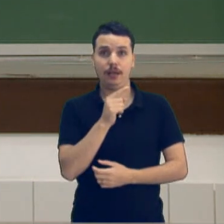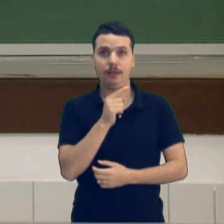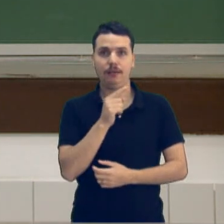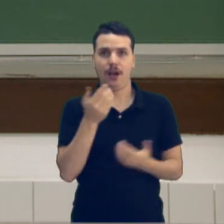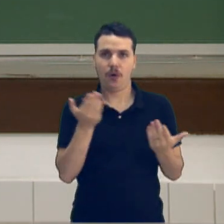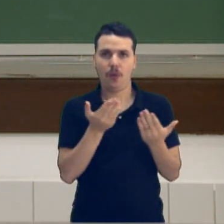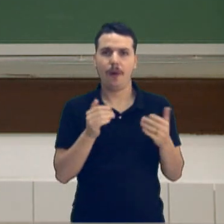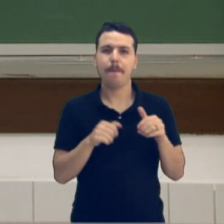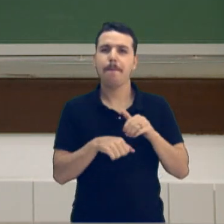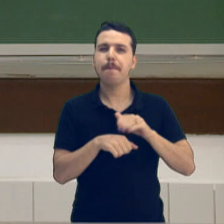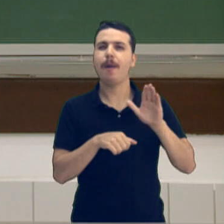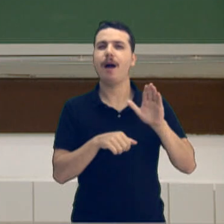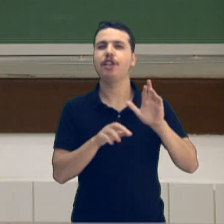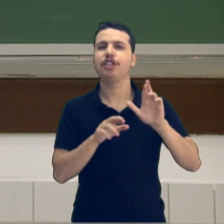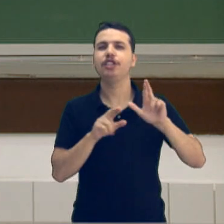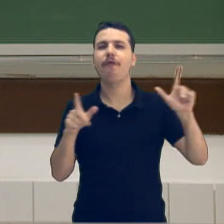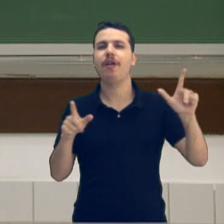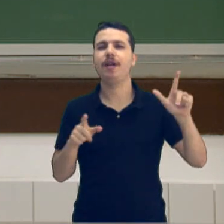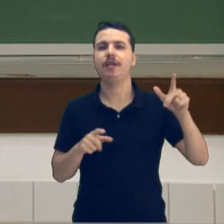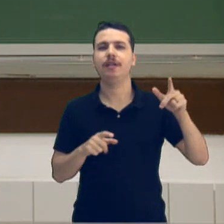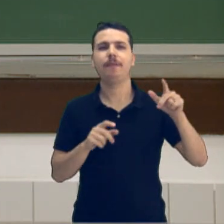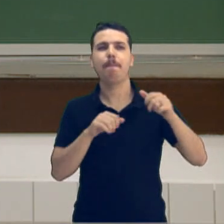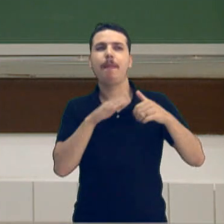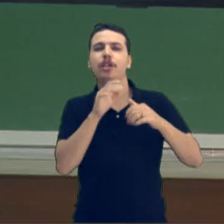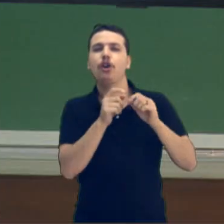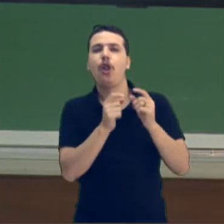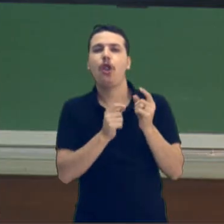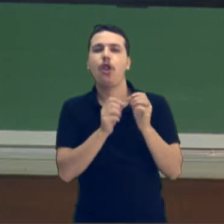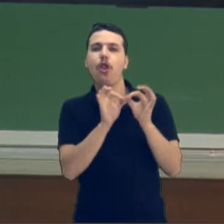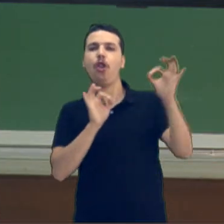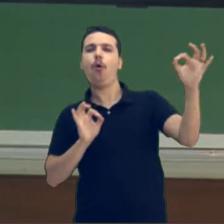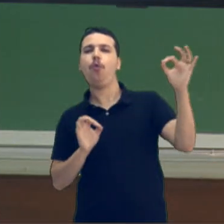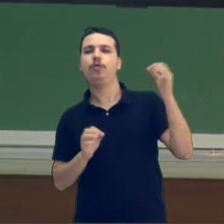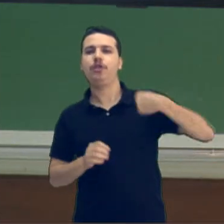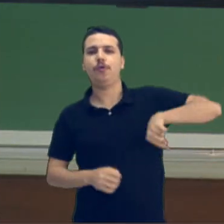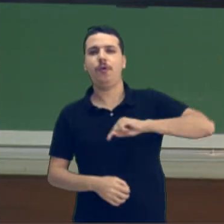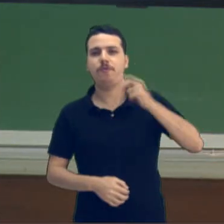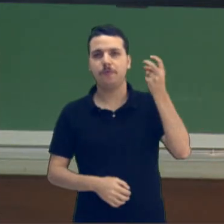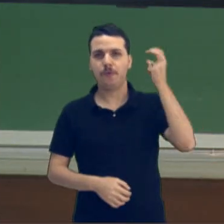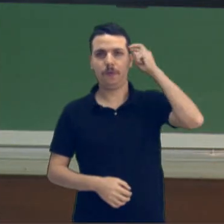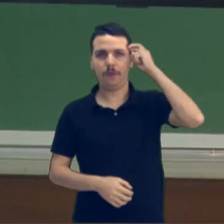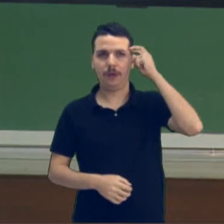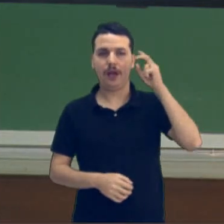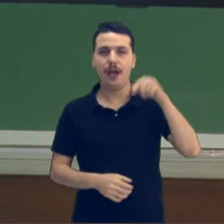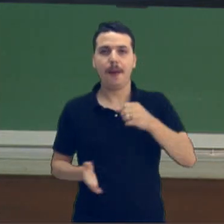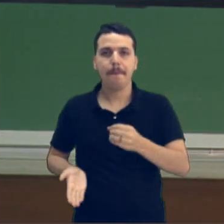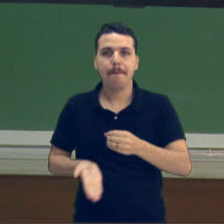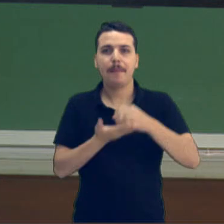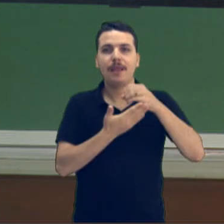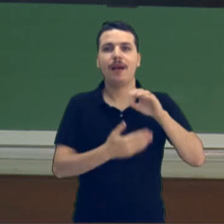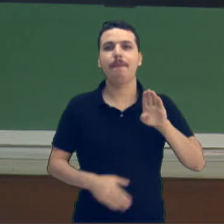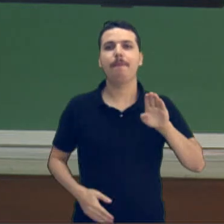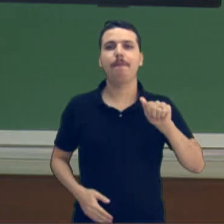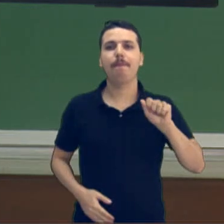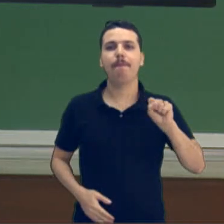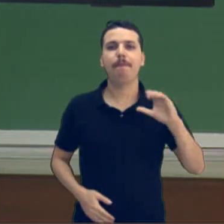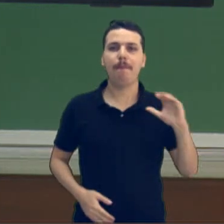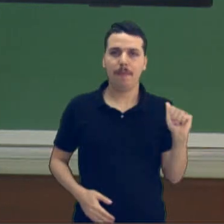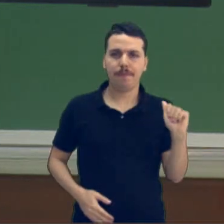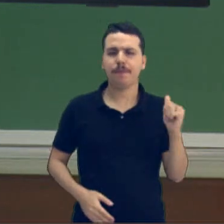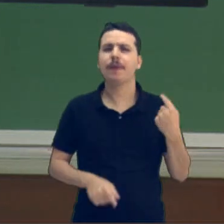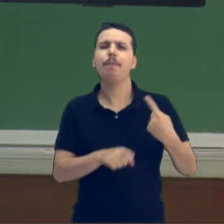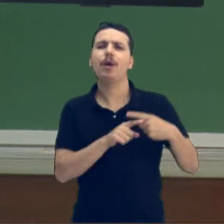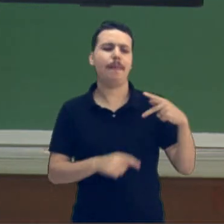distante da nossa cultura, né? Que é o peteca basca, né? Então, peteca por quê?